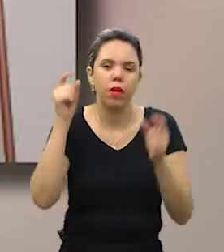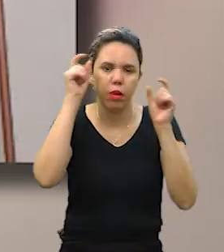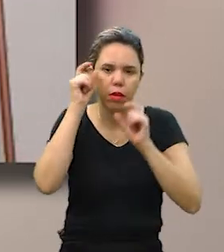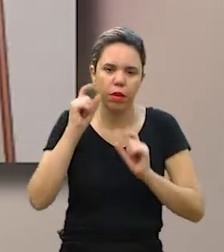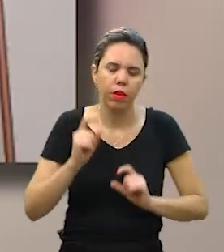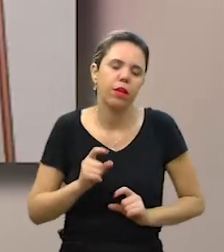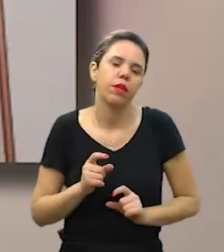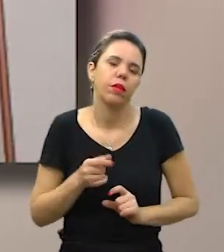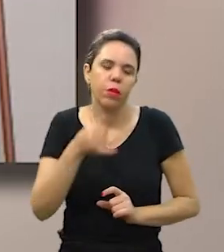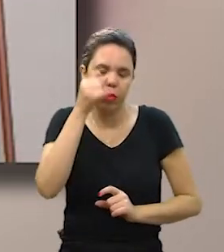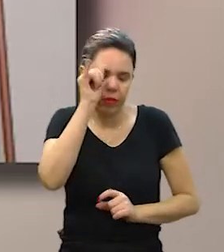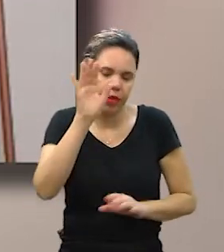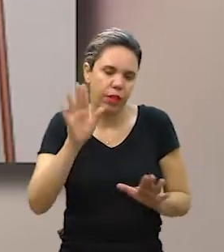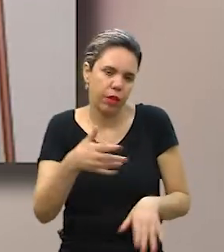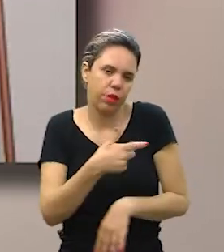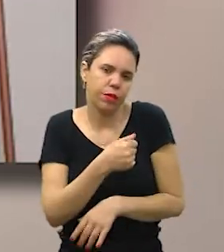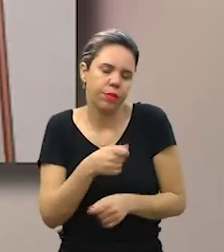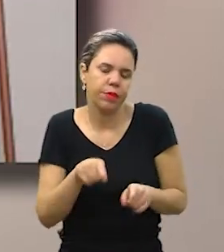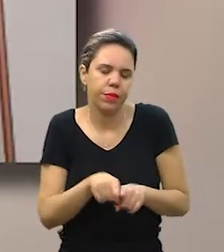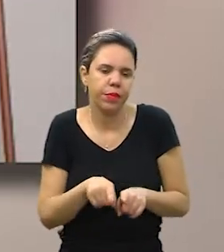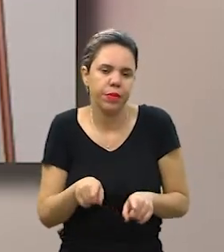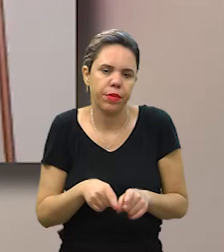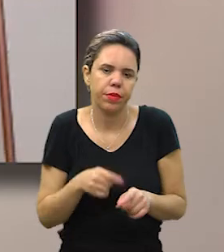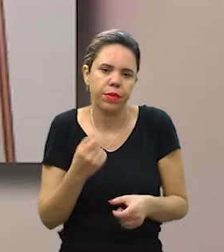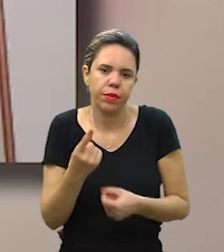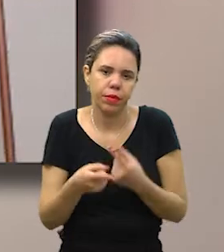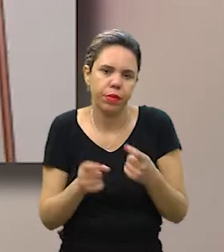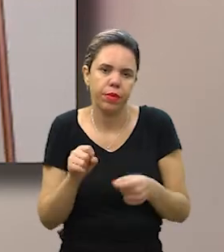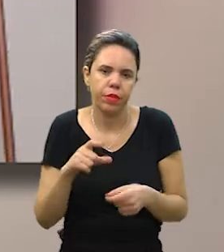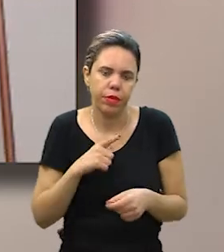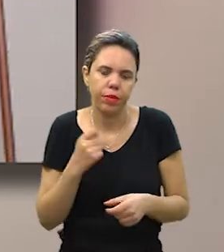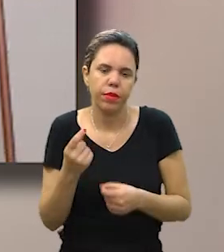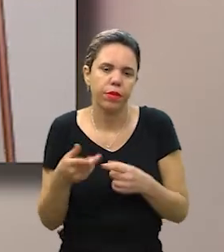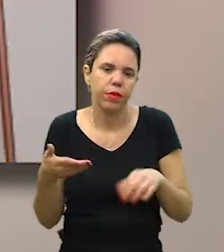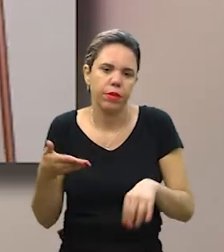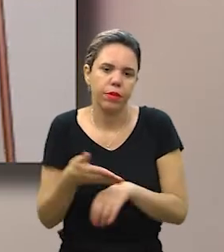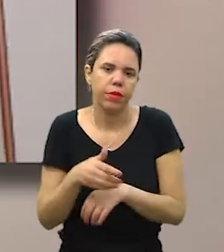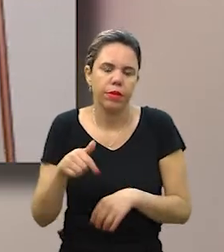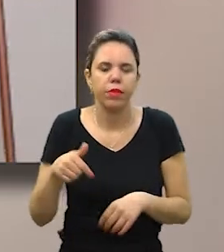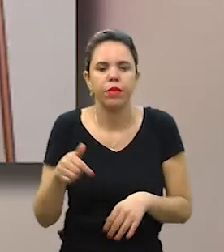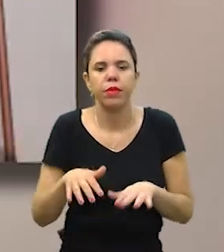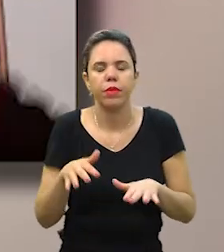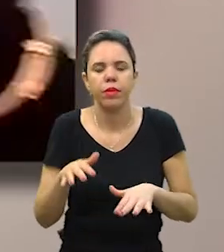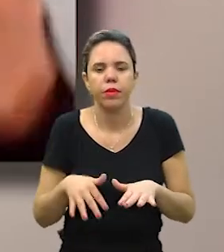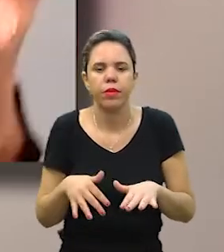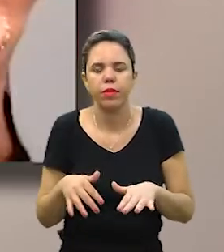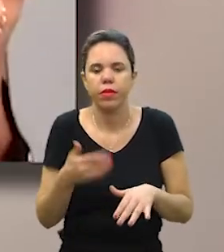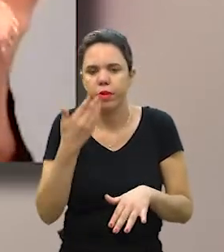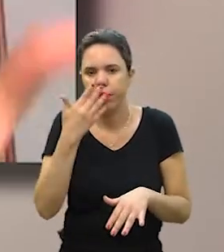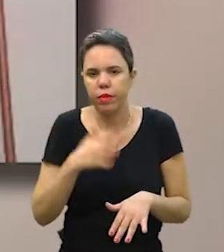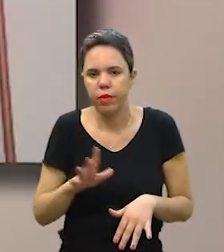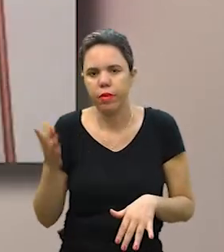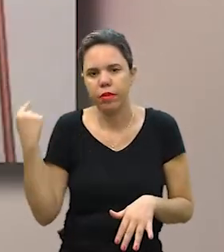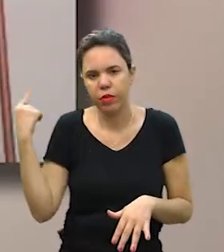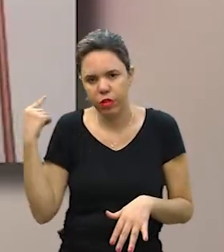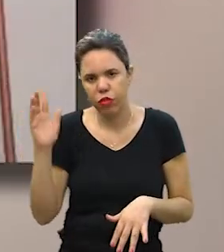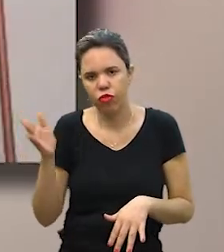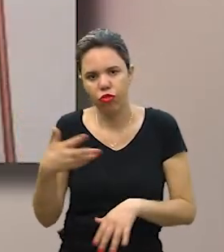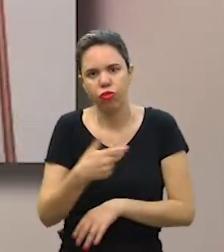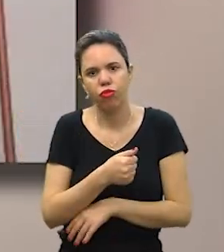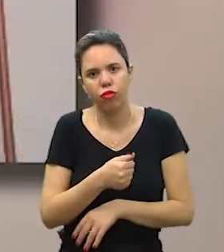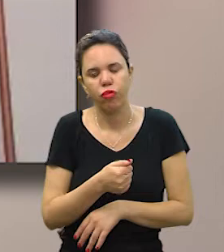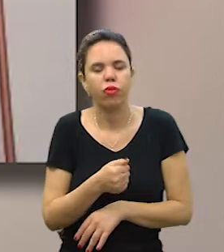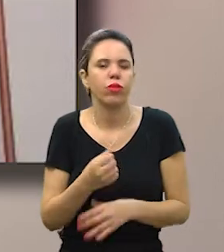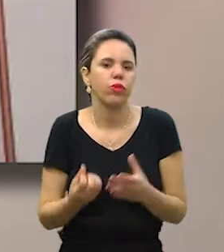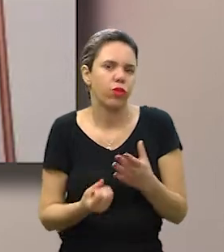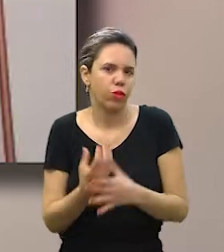catapora. Mas ainda assim, de vez em quando a gente tem casos, tá? Às vezes mesmo em crianças que já foram vacinadas